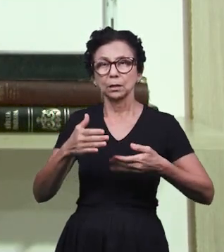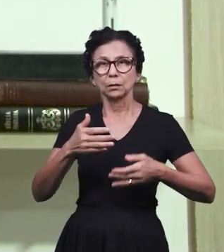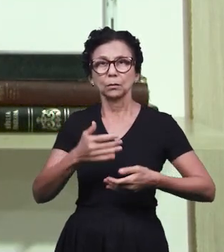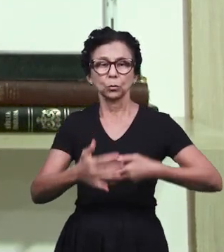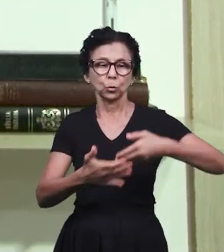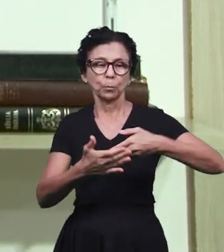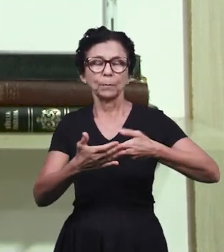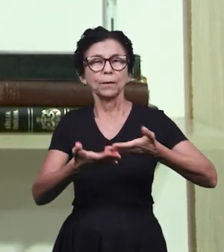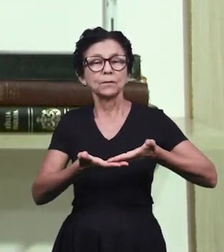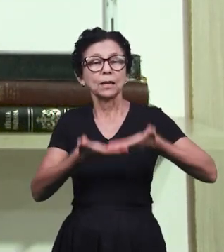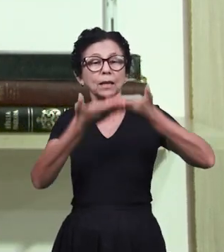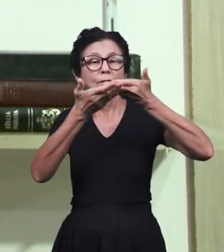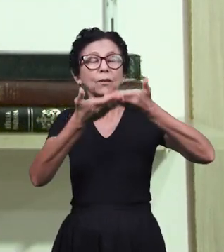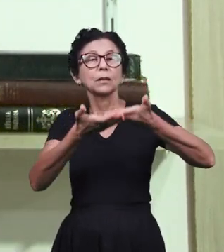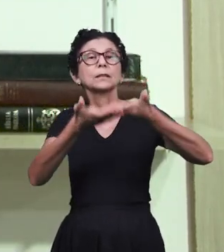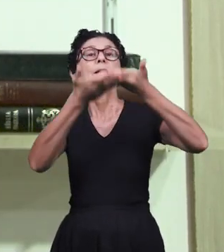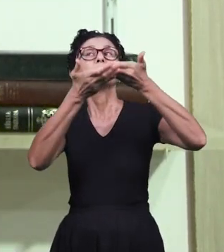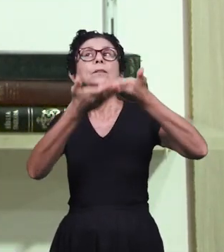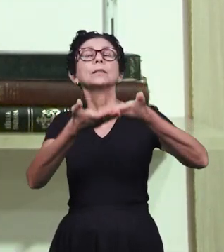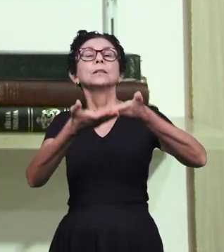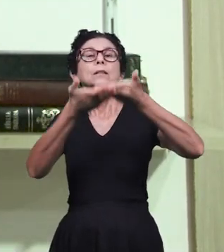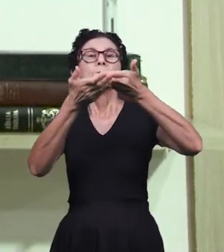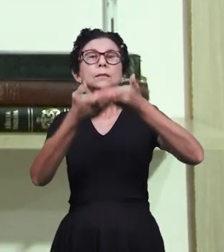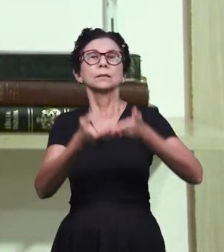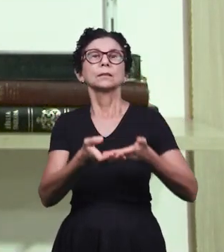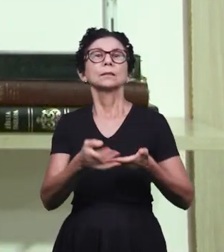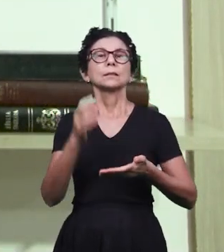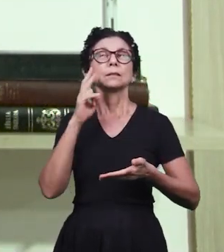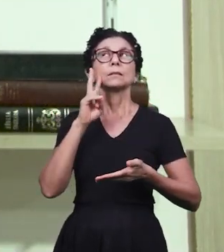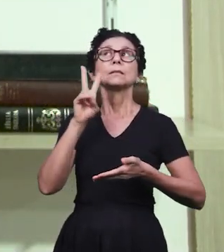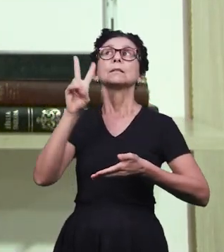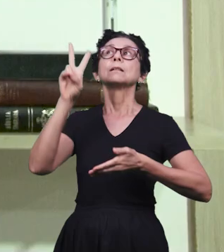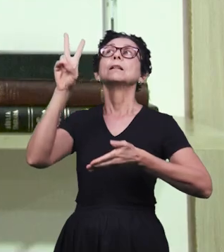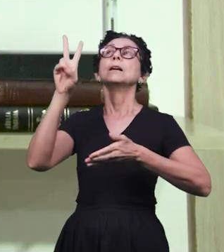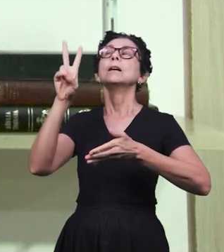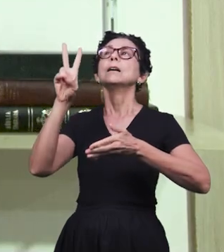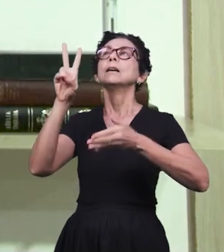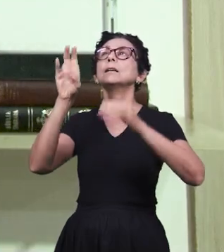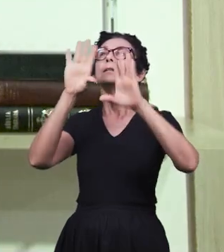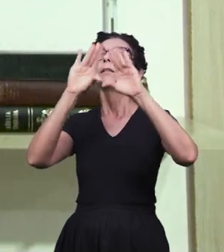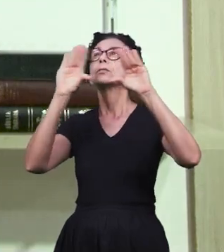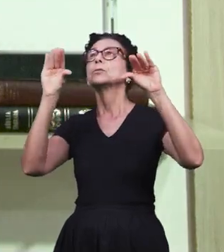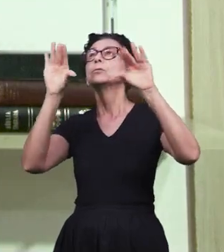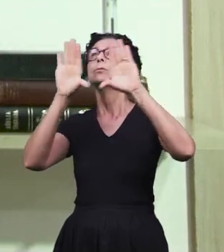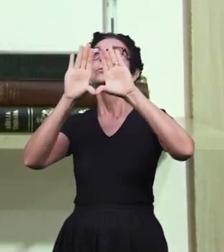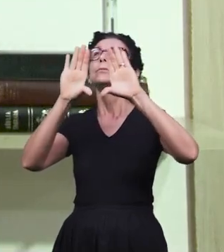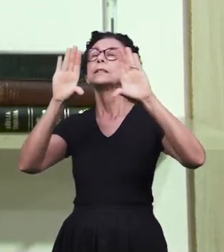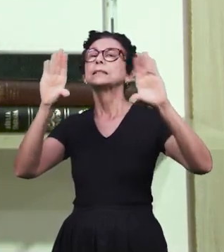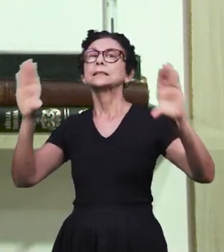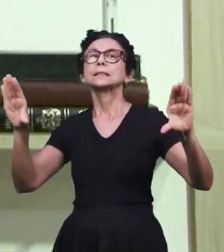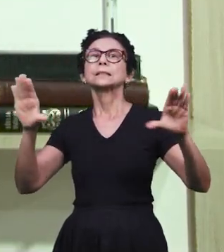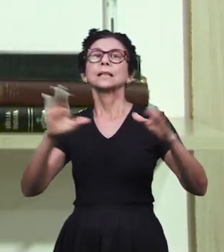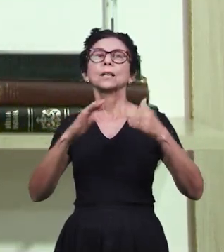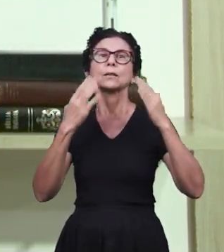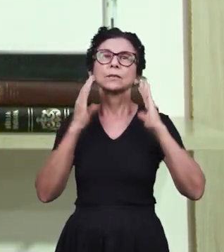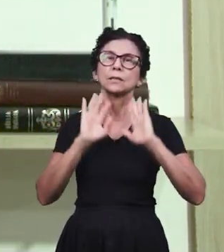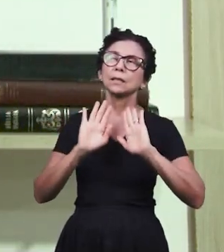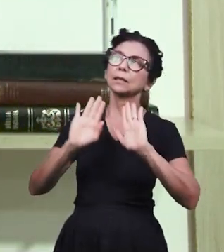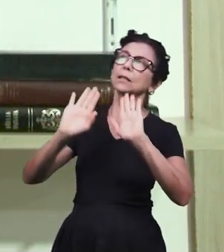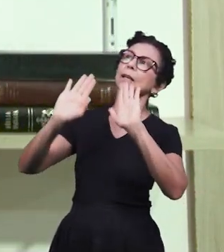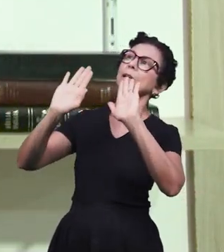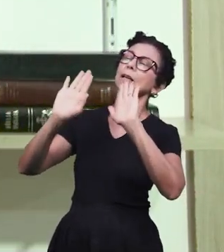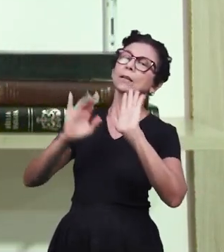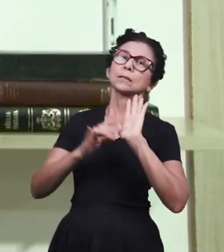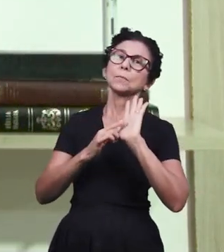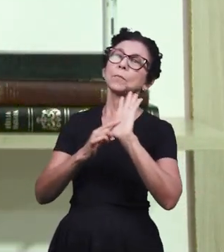E lá nas nuvens estou mostrando que está lá no céu, dando coordenação, ritmo através